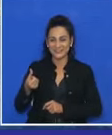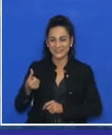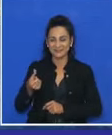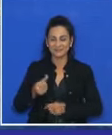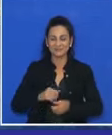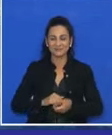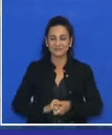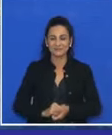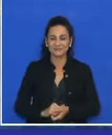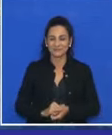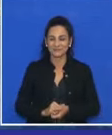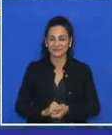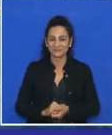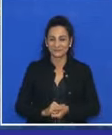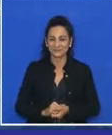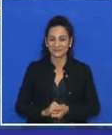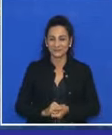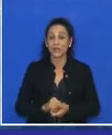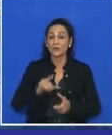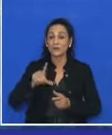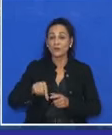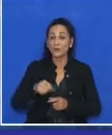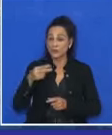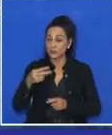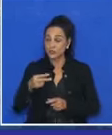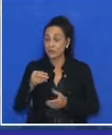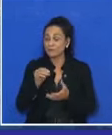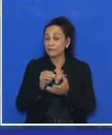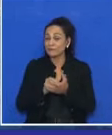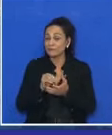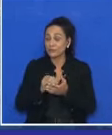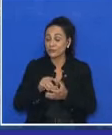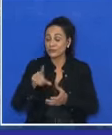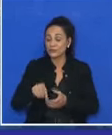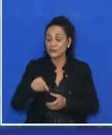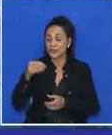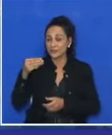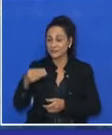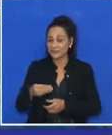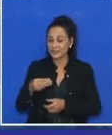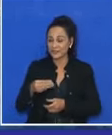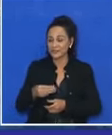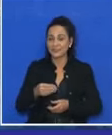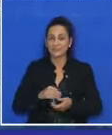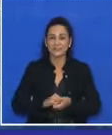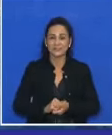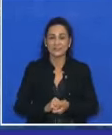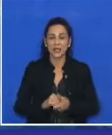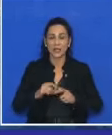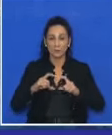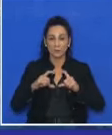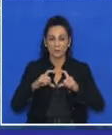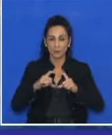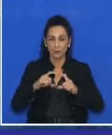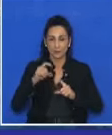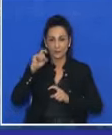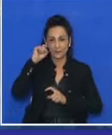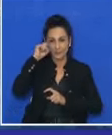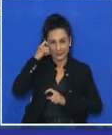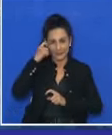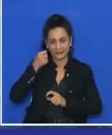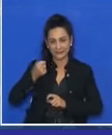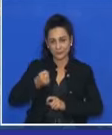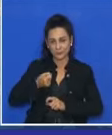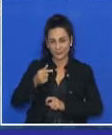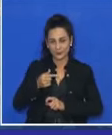Rosa 66. Foram sorteados dois números, faltam 3. Bola preta, número 77.